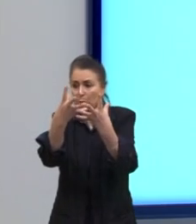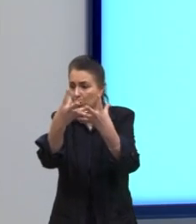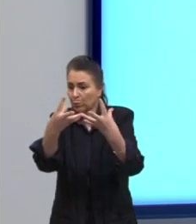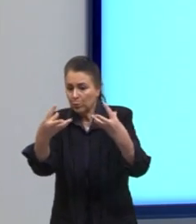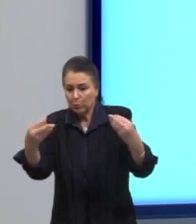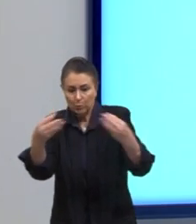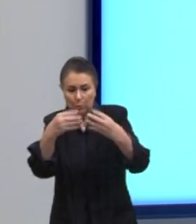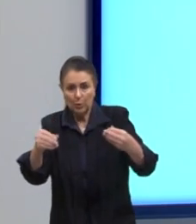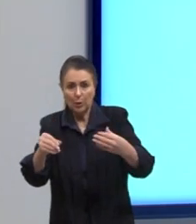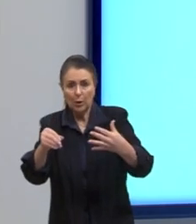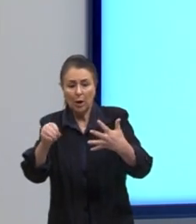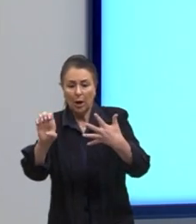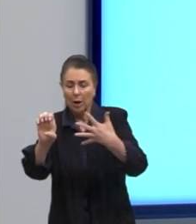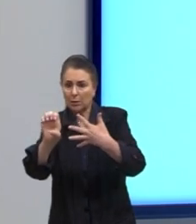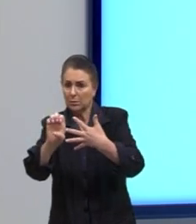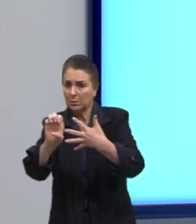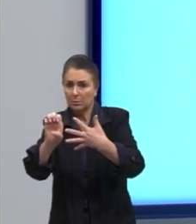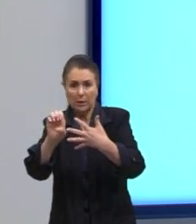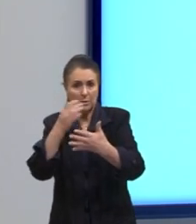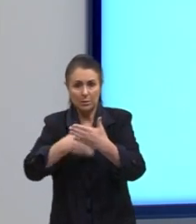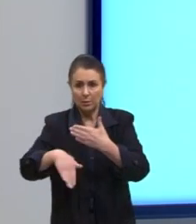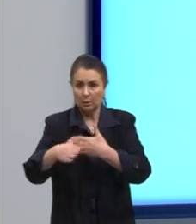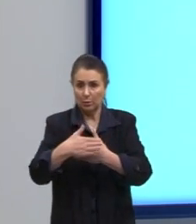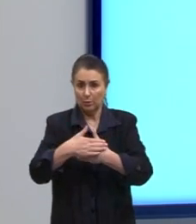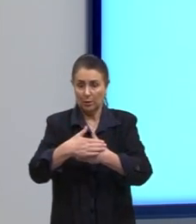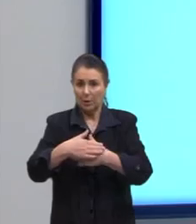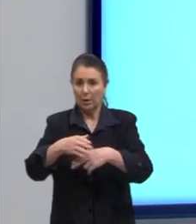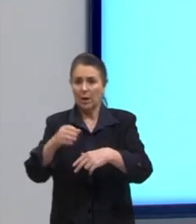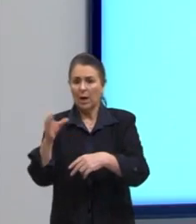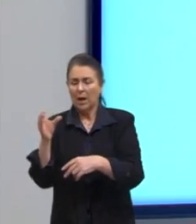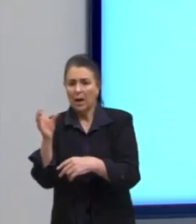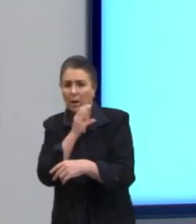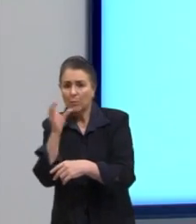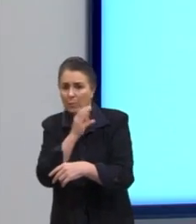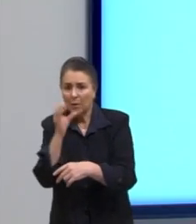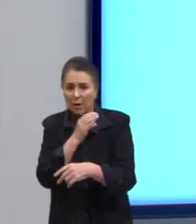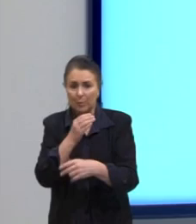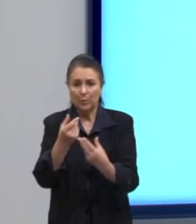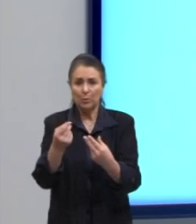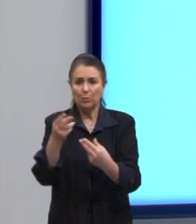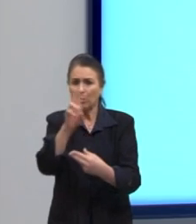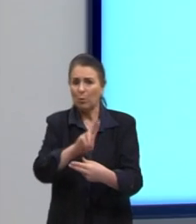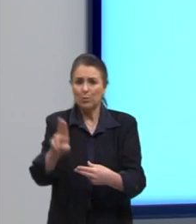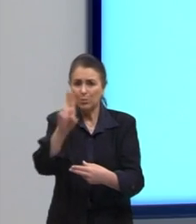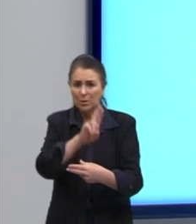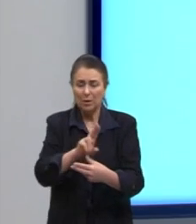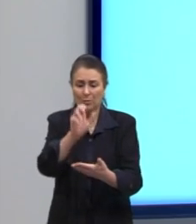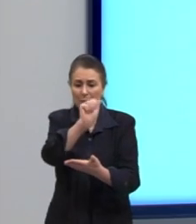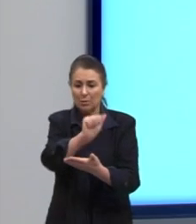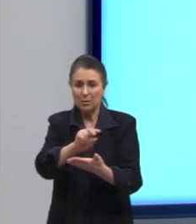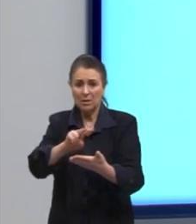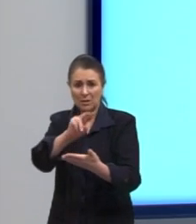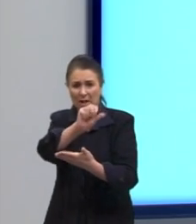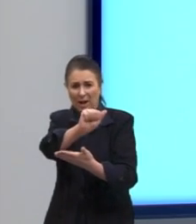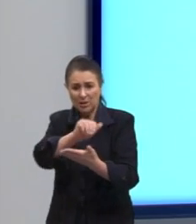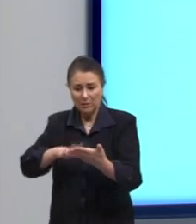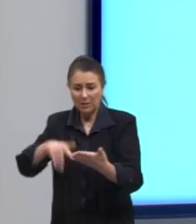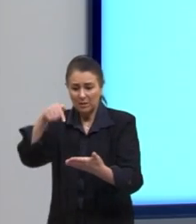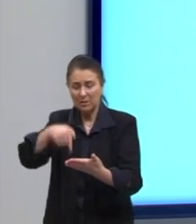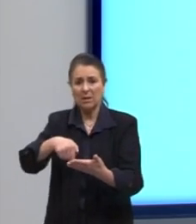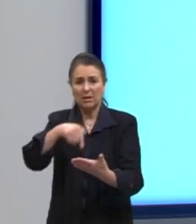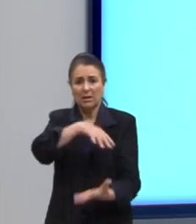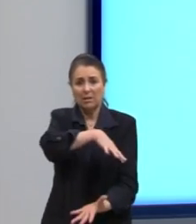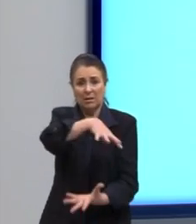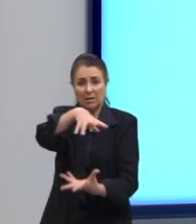isso está relacionado a grande aceleração das atividades humanas no planeta Terra então Aqui nós temos